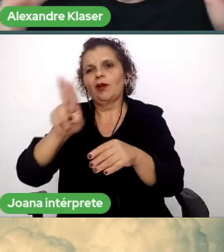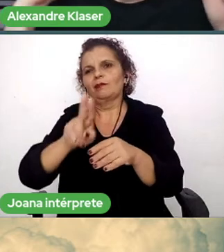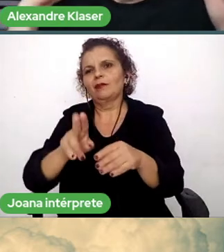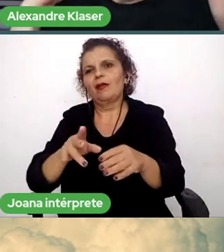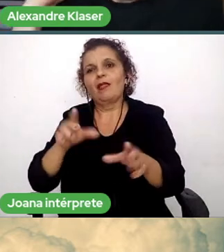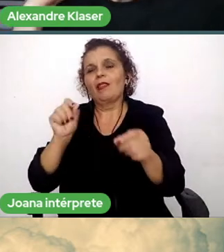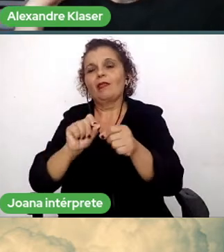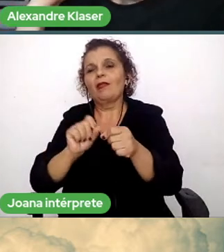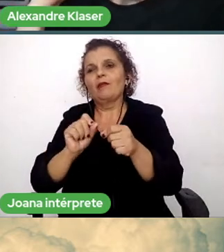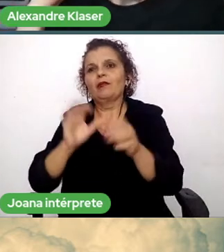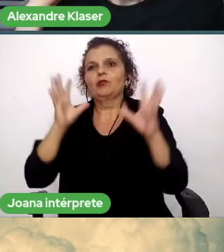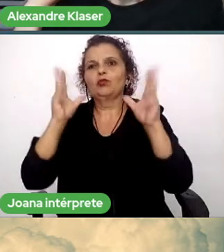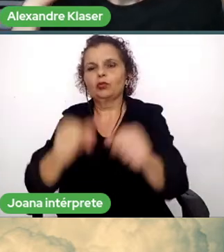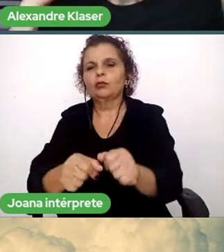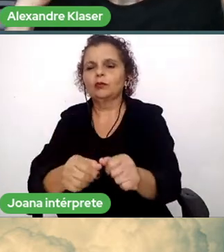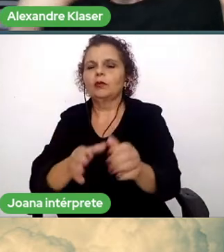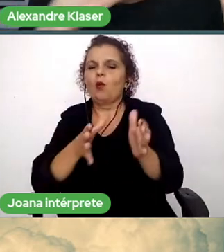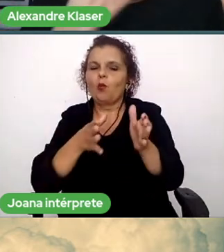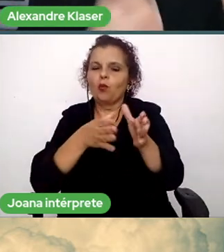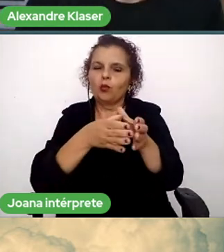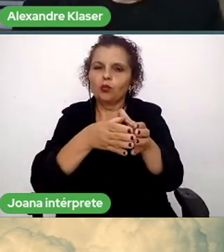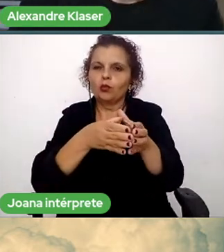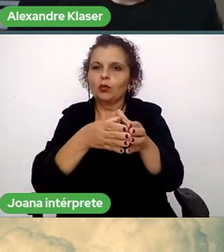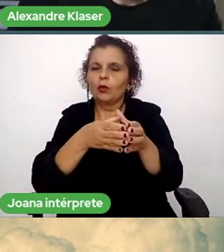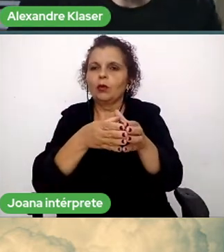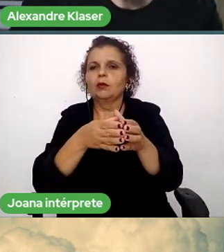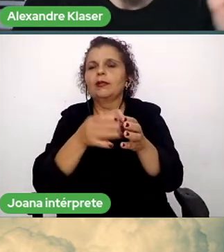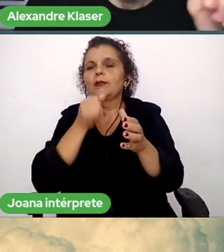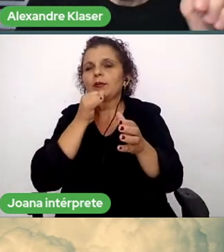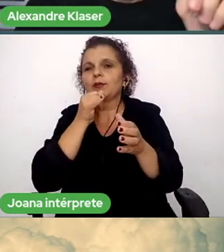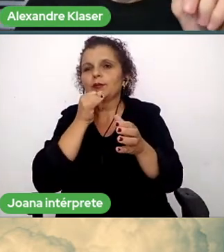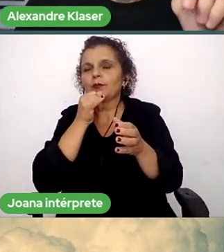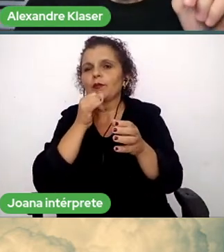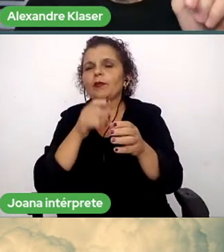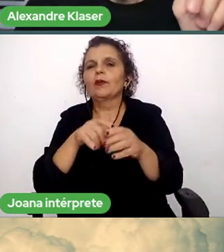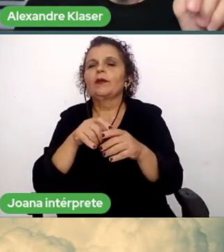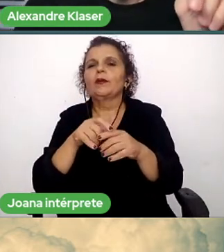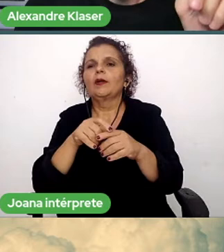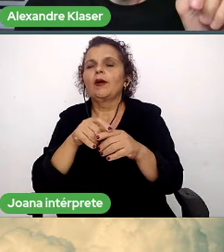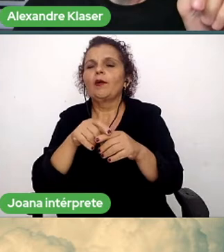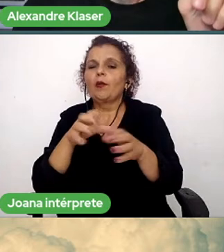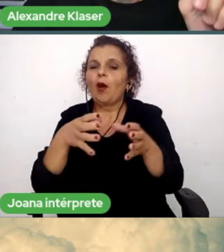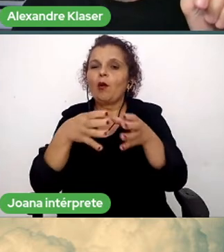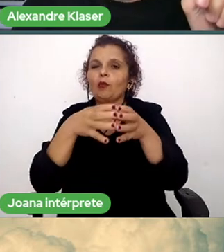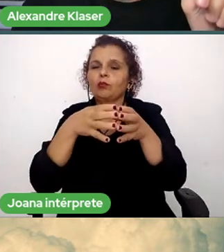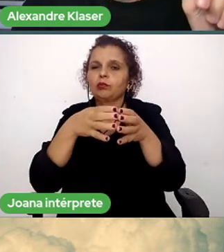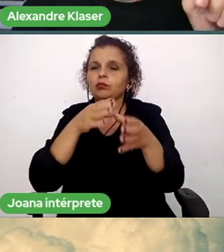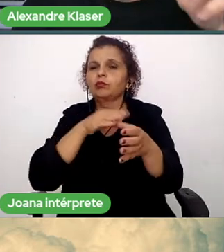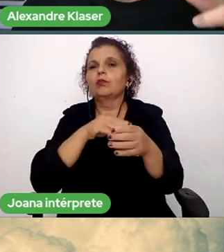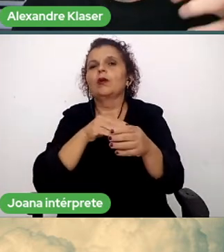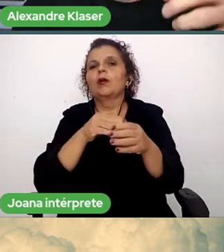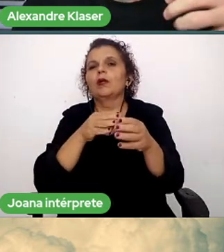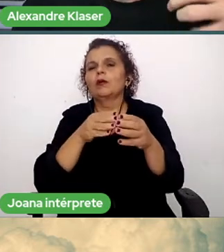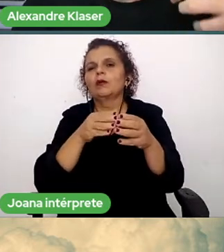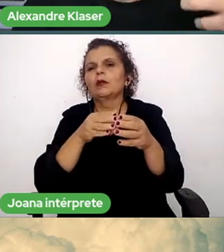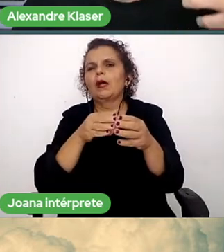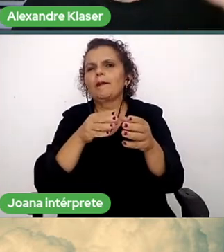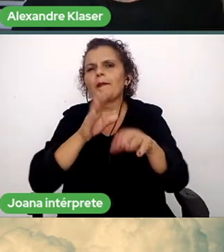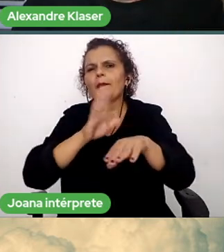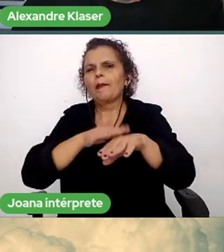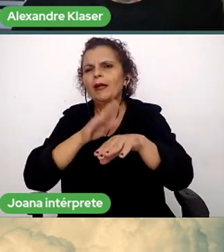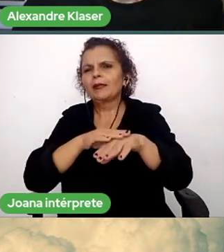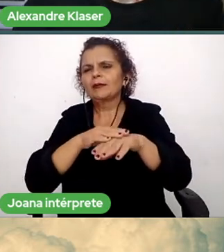tempo, eu vou pegar uma jornada que, digamos que seja, por exemplo, um critério é, eu vou pegar uma jornada que seja a que mais me